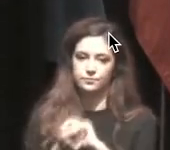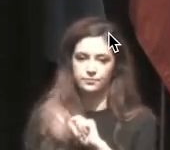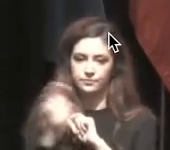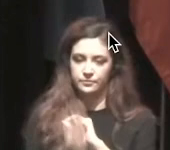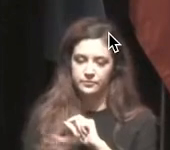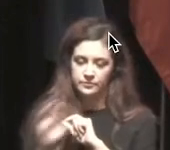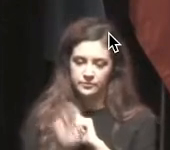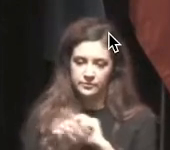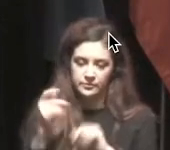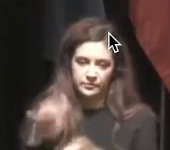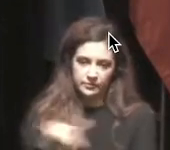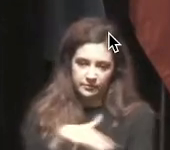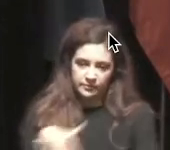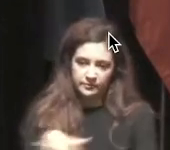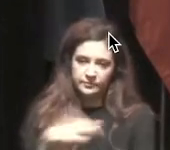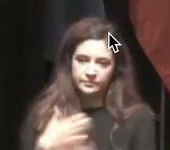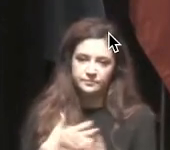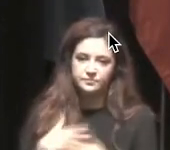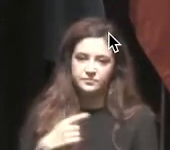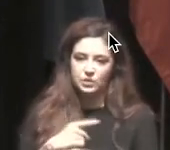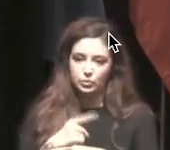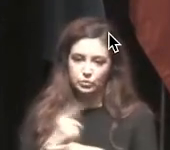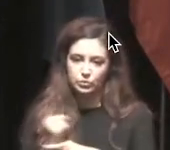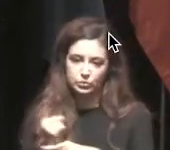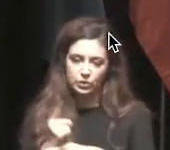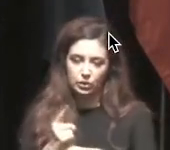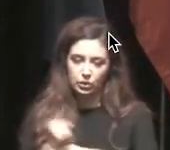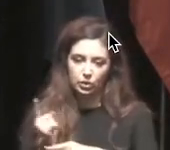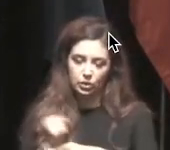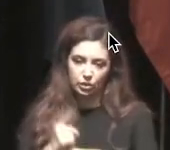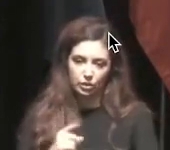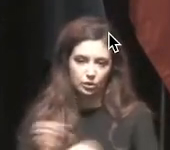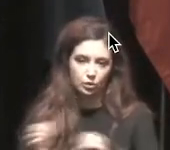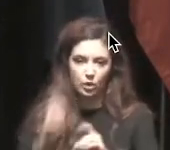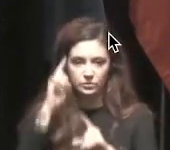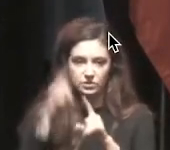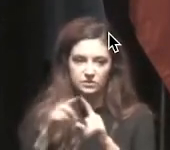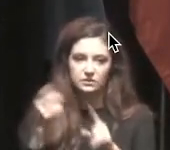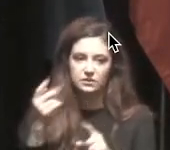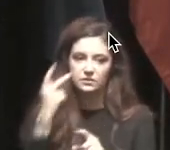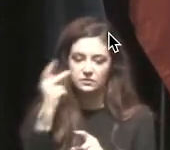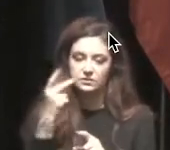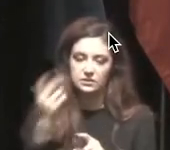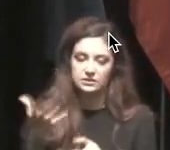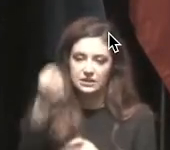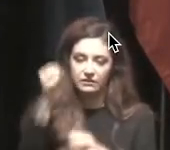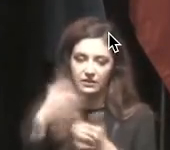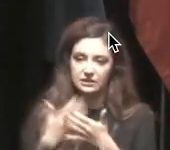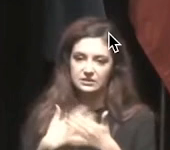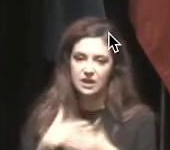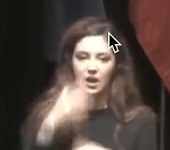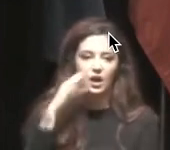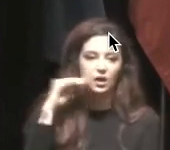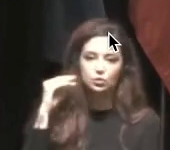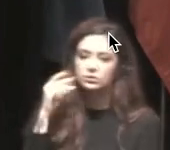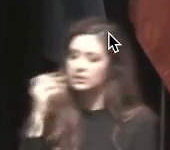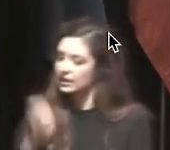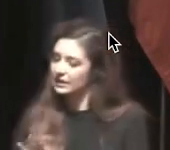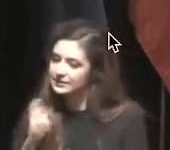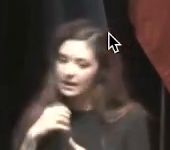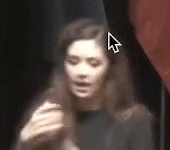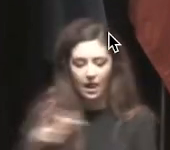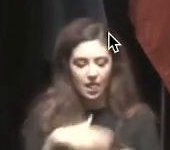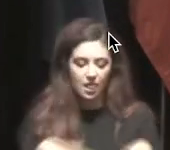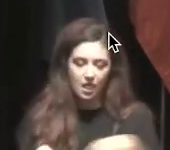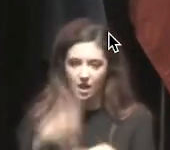ruas. Não avança a redução da velocidade de circulação, tão necessária para salvar vidas e permitir que crianças e adultos vivam na rua livremente. E